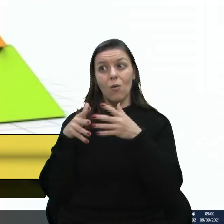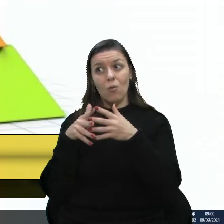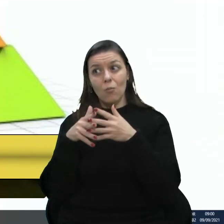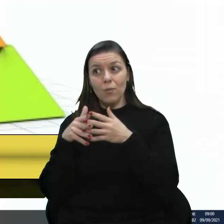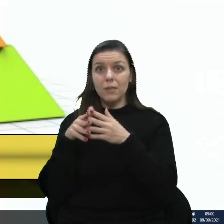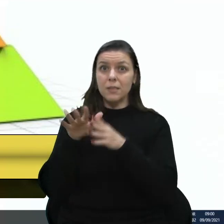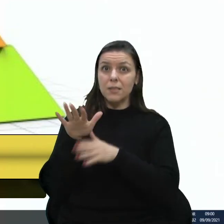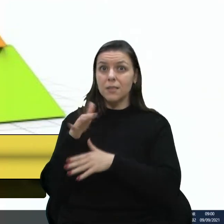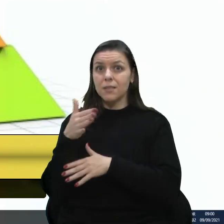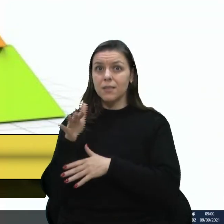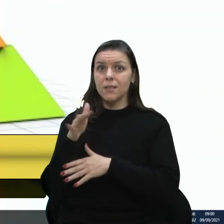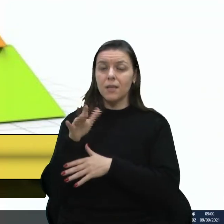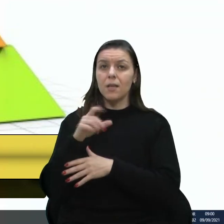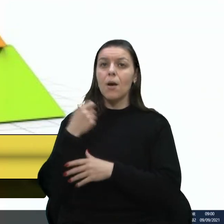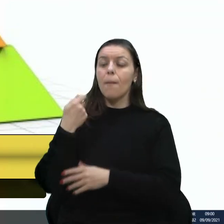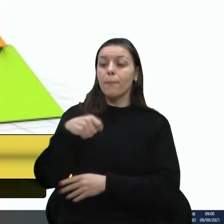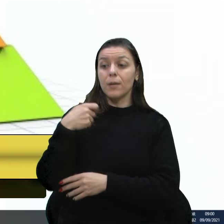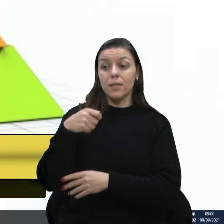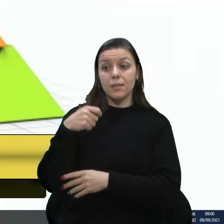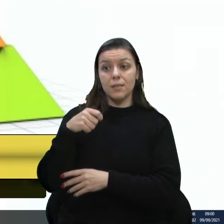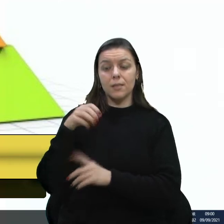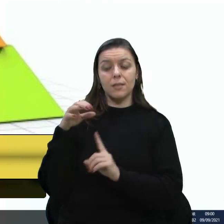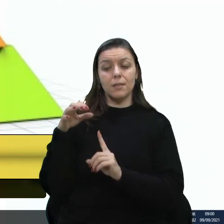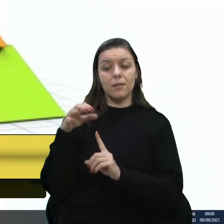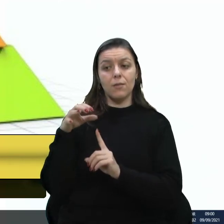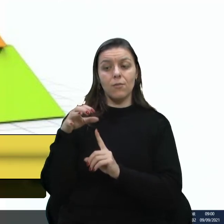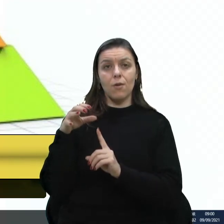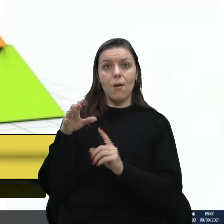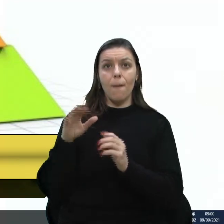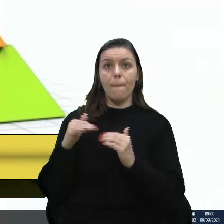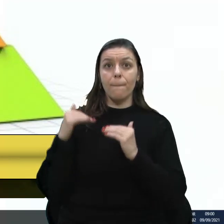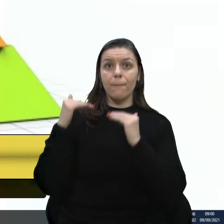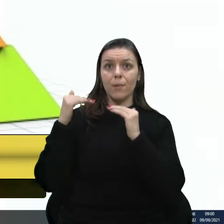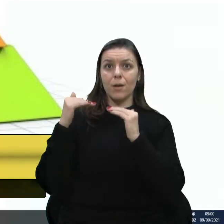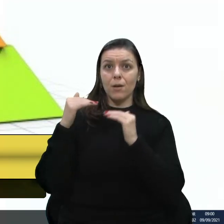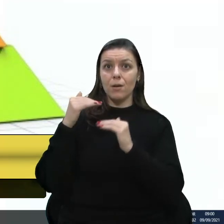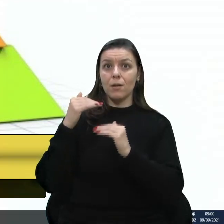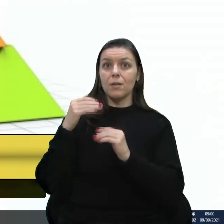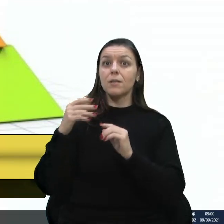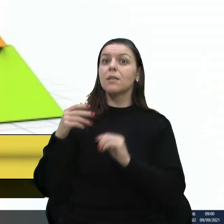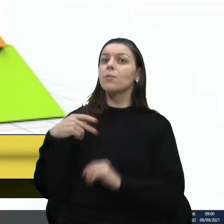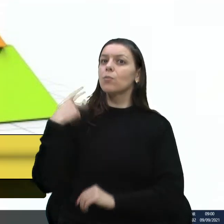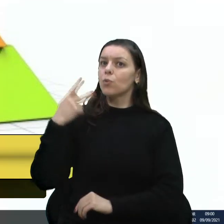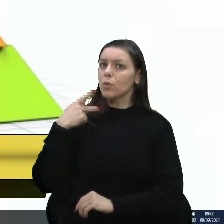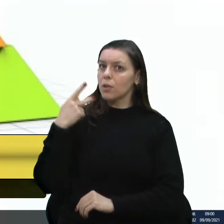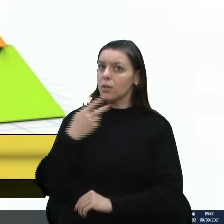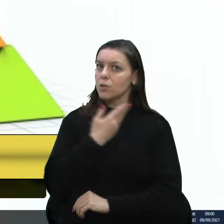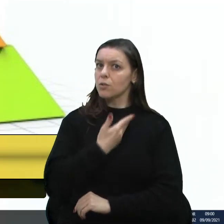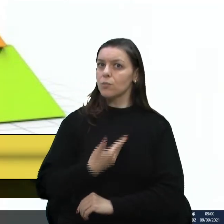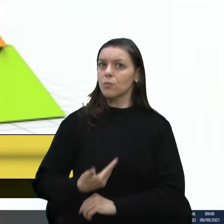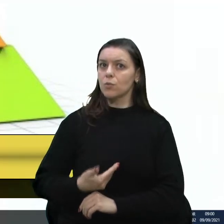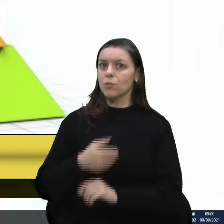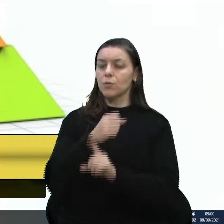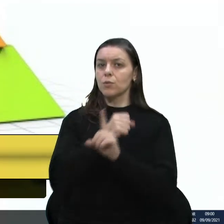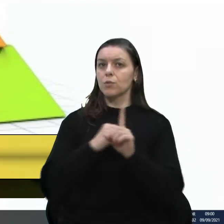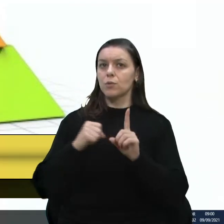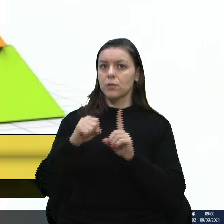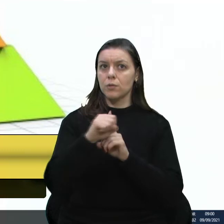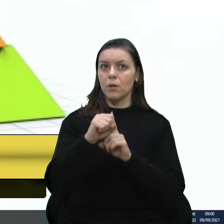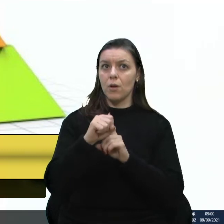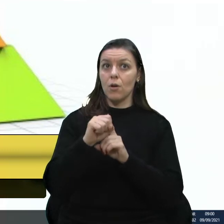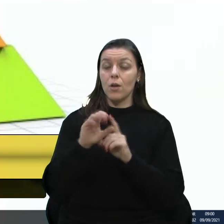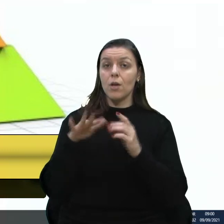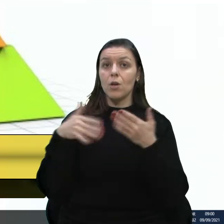que necessitam de uma intervenção maior por parte da política pública social. E quando a gente chega no topo